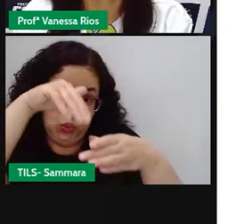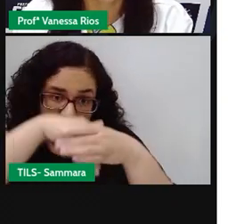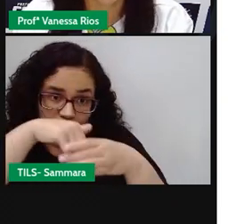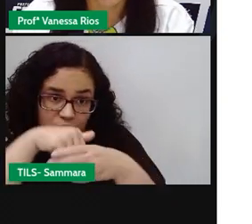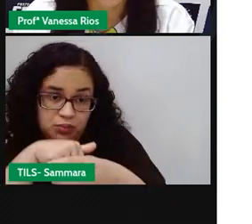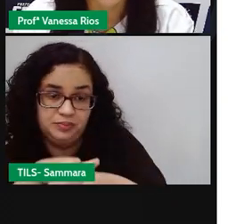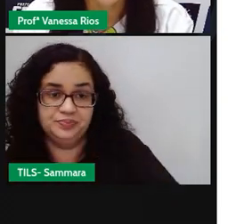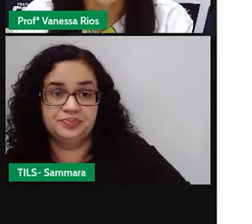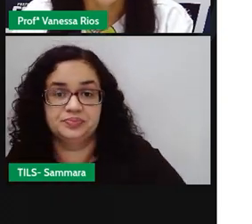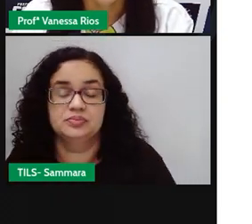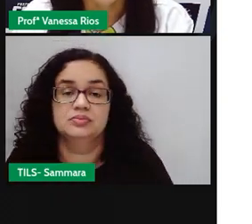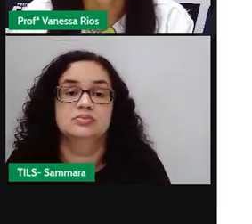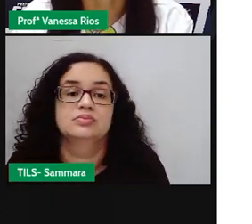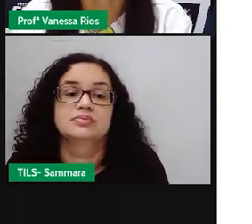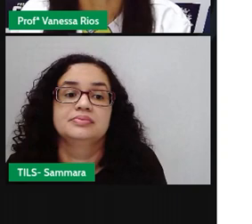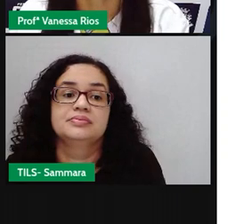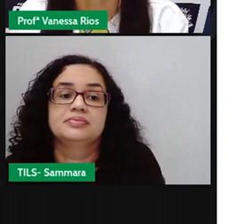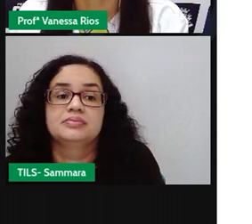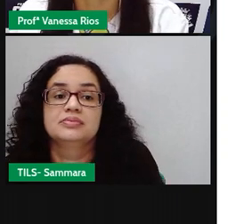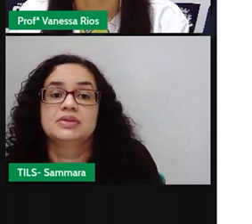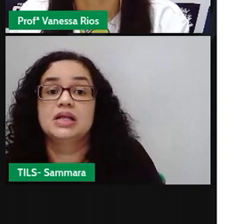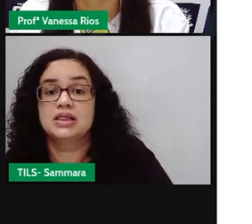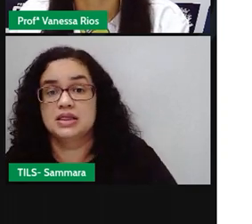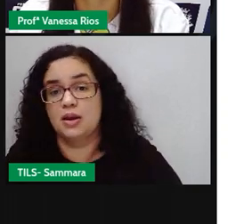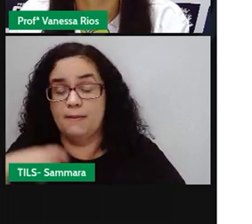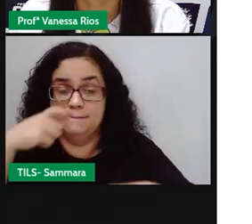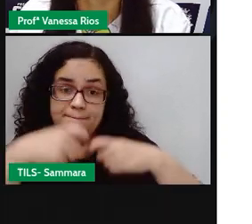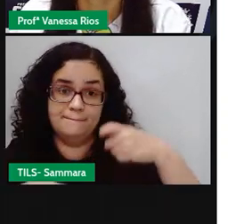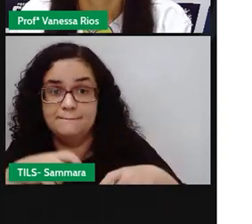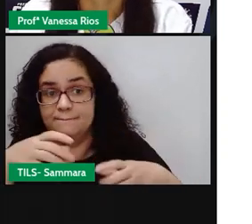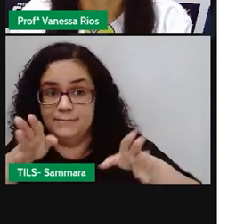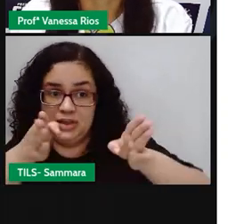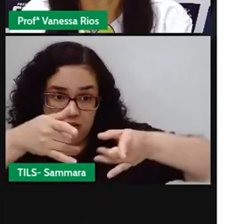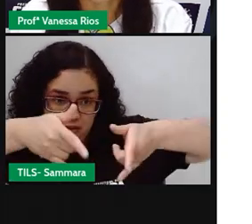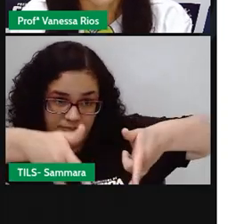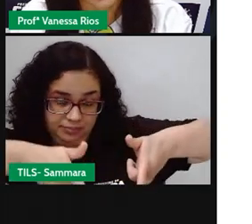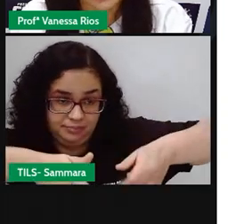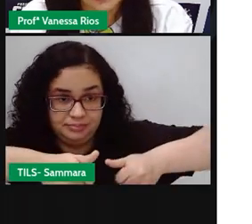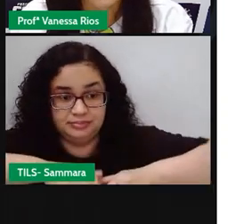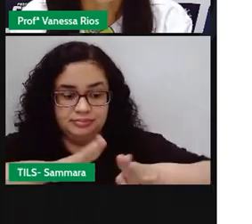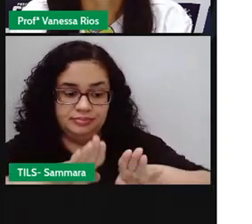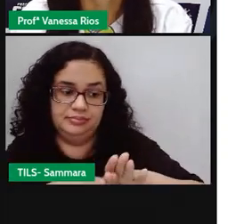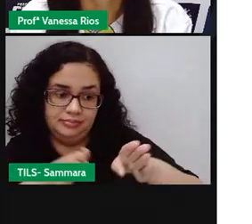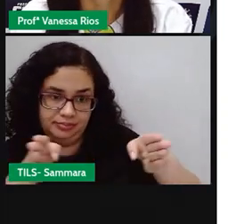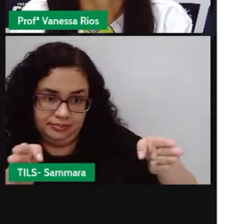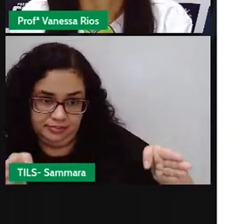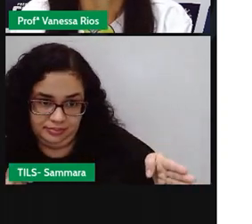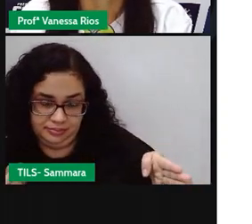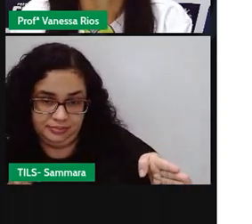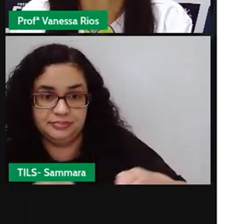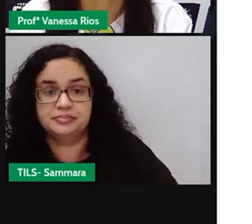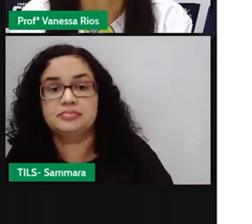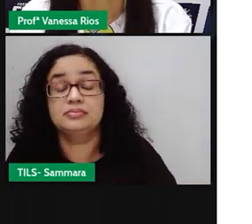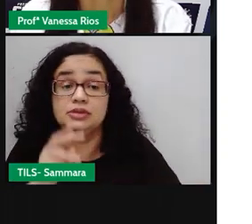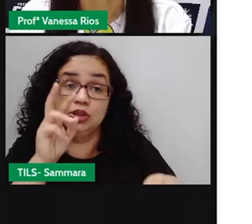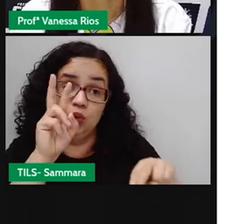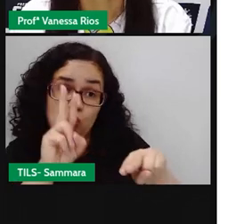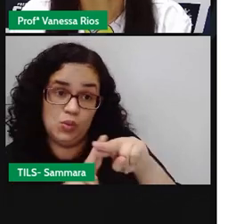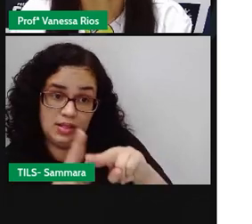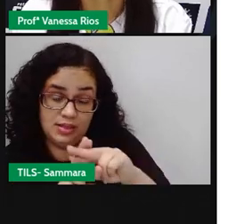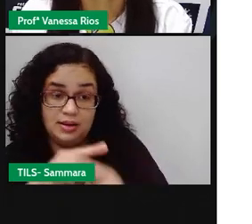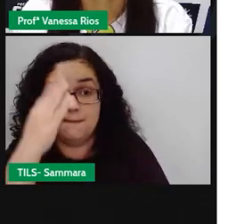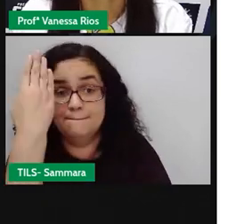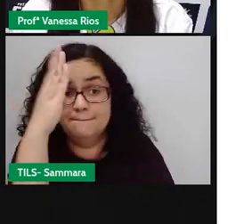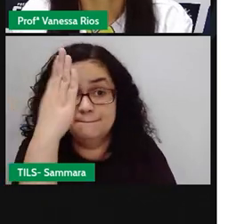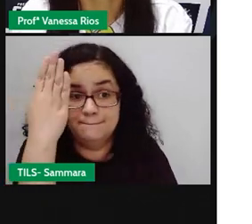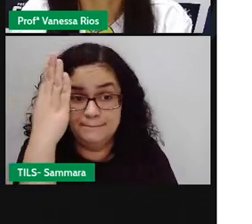é metal. Nós temos aí uma mesa que é feita de quê? De madeira. Uma cadeira que